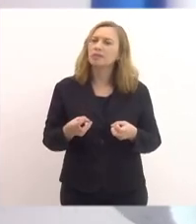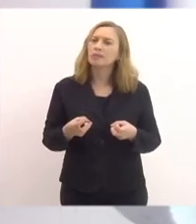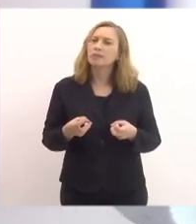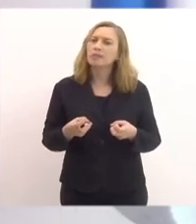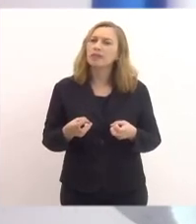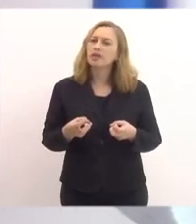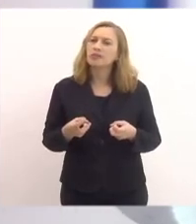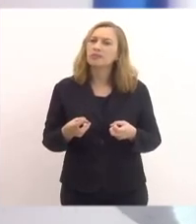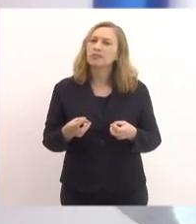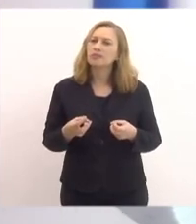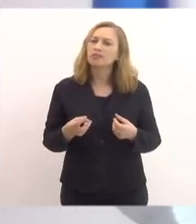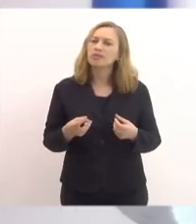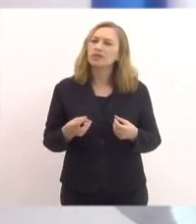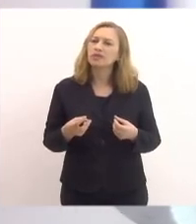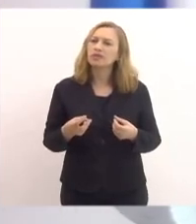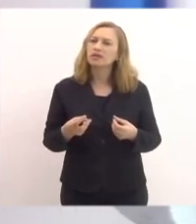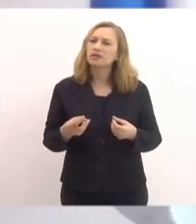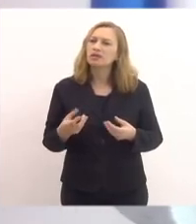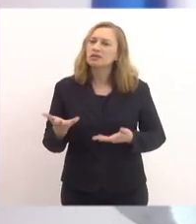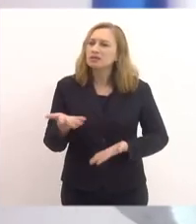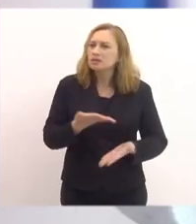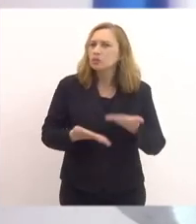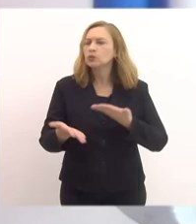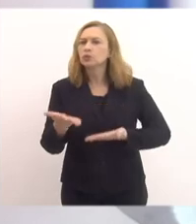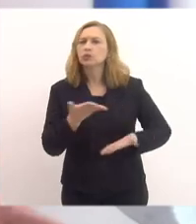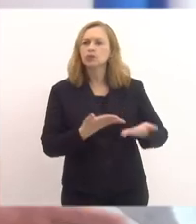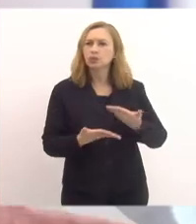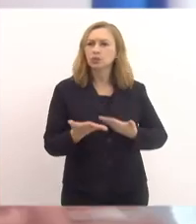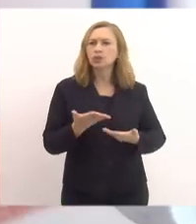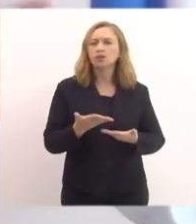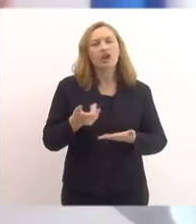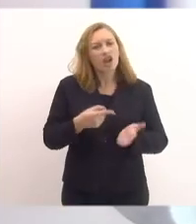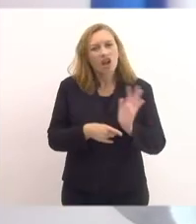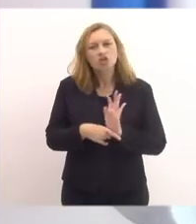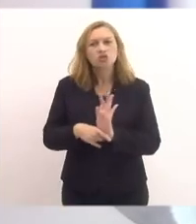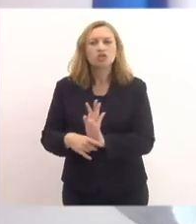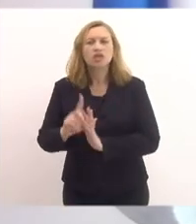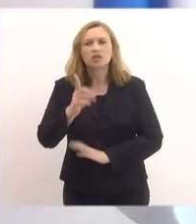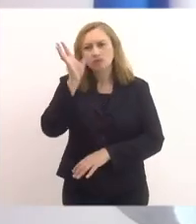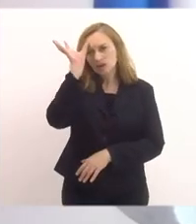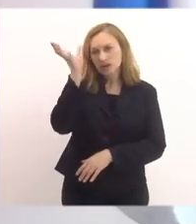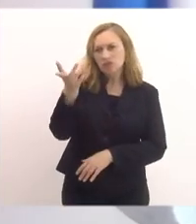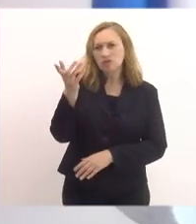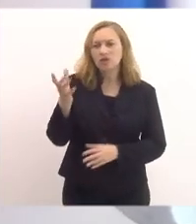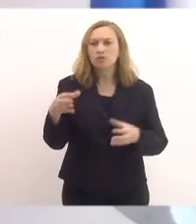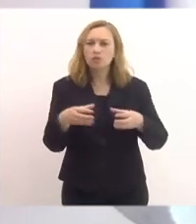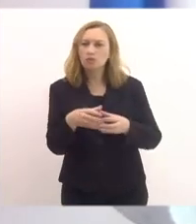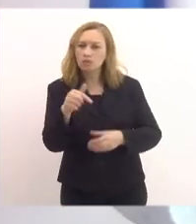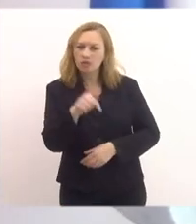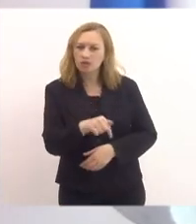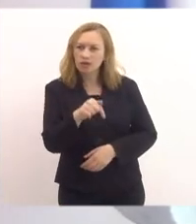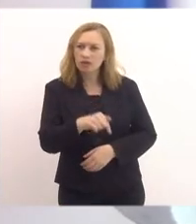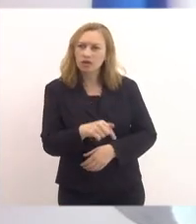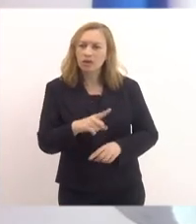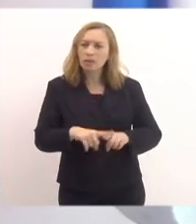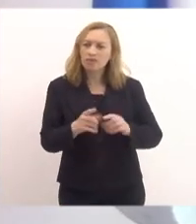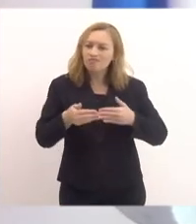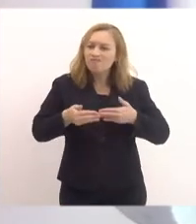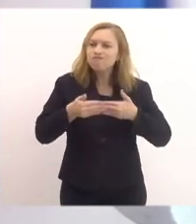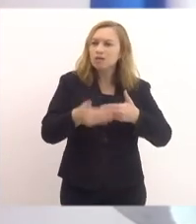mais dinâmico, mais amistoso, vai ajudar não só a resolver essa turma que está aqui, mas vai ser um